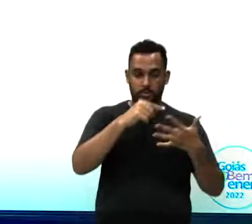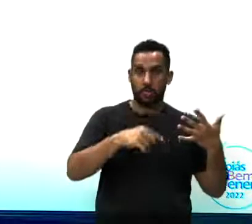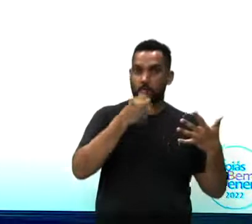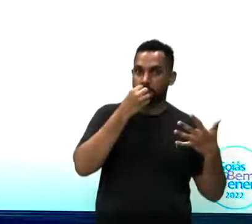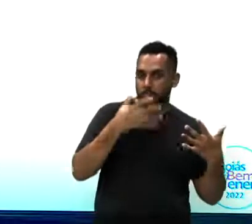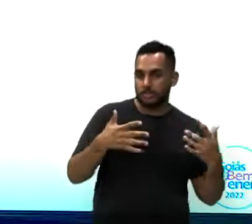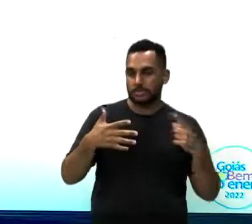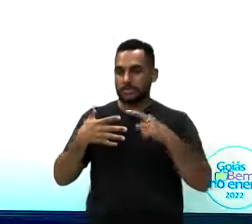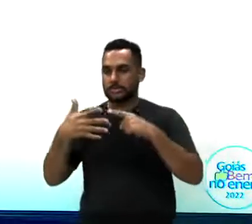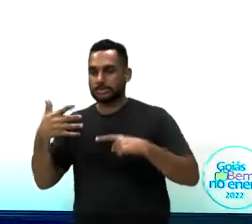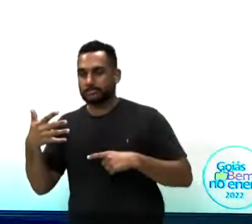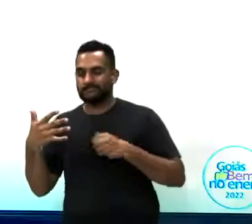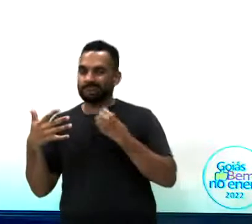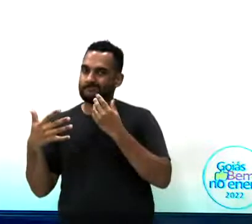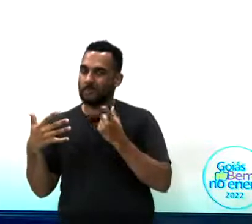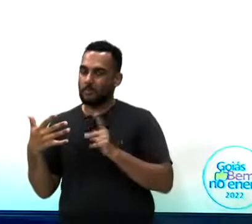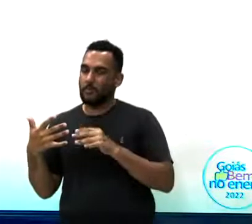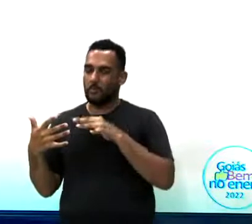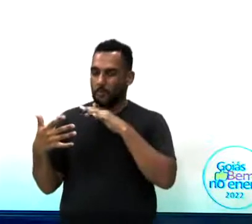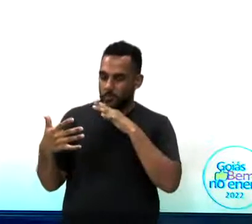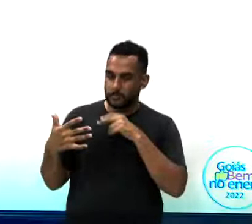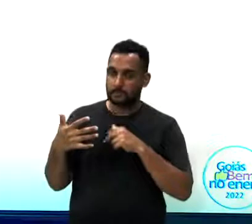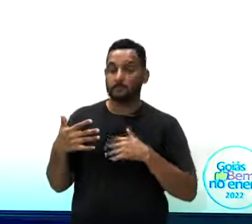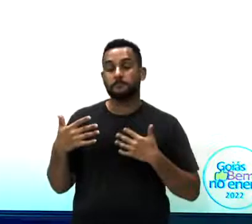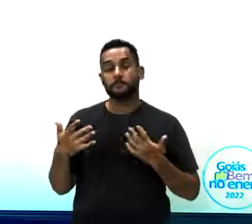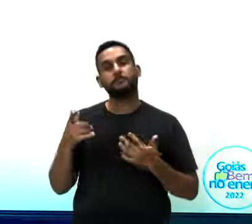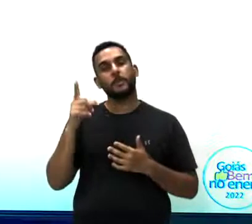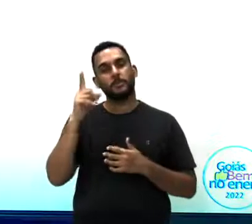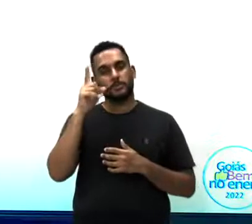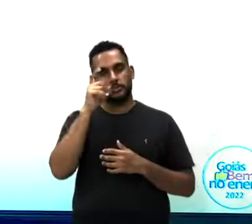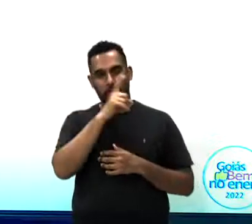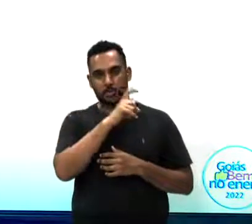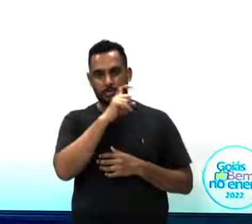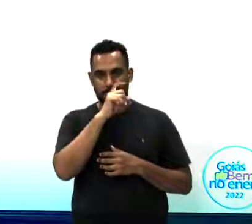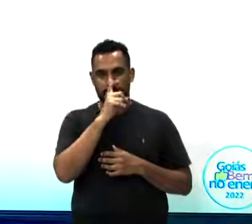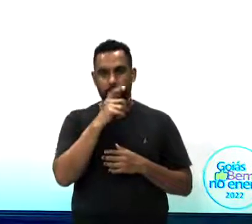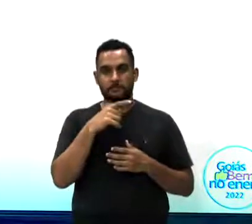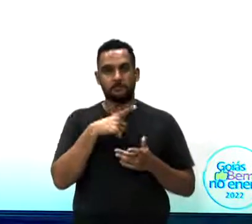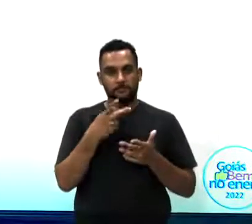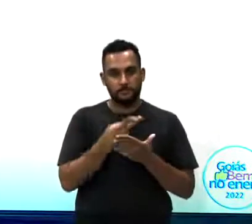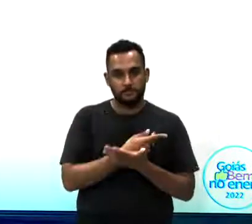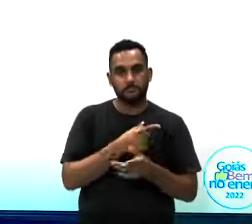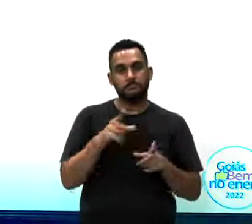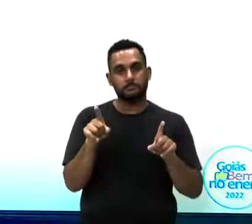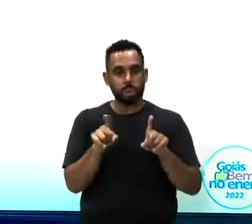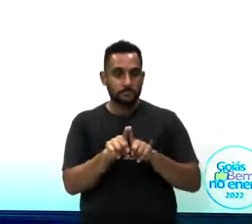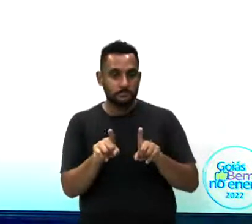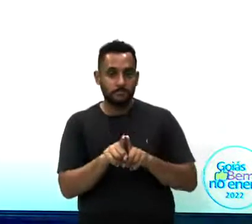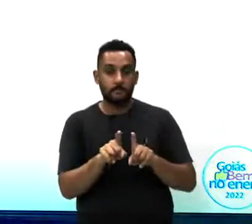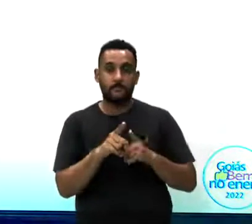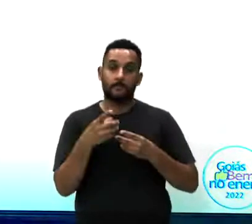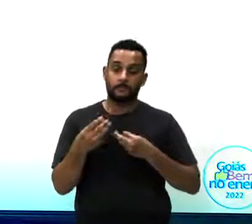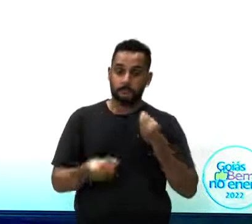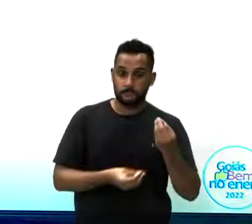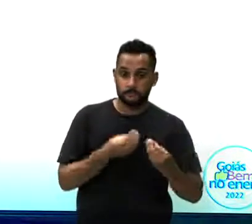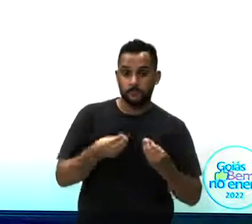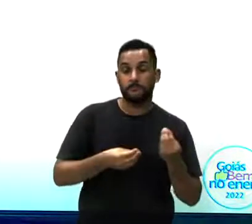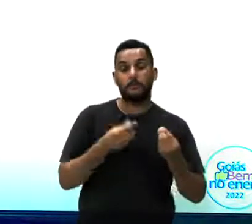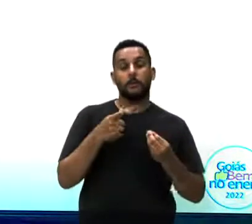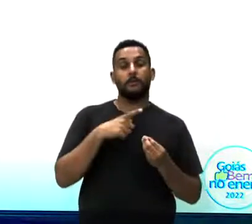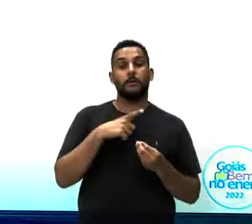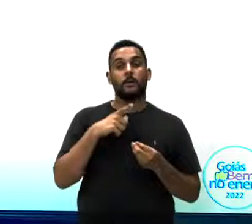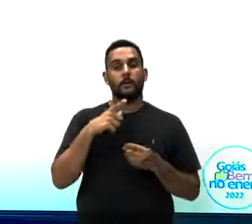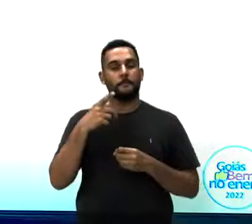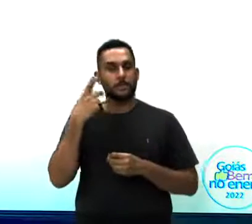repulsão. Conforme essas dificuldades que as cidades vão passar e conforme a capacidade dessas cidades e da sua política, da